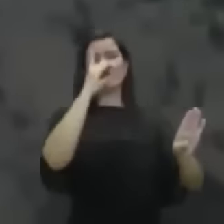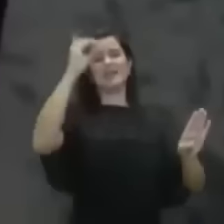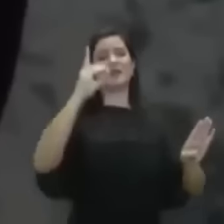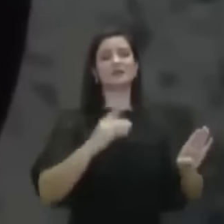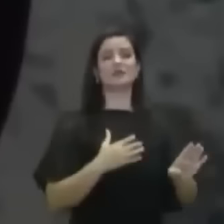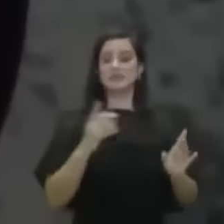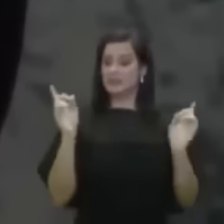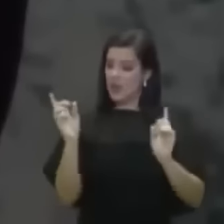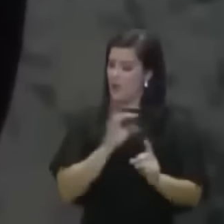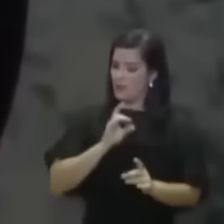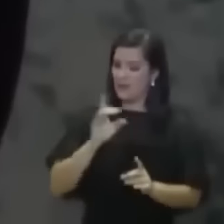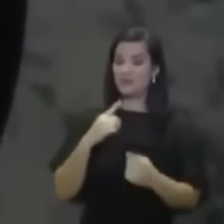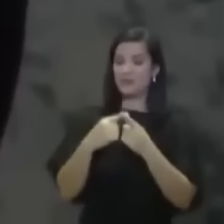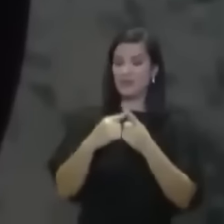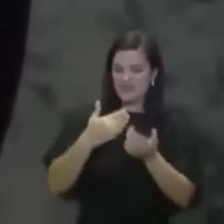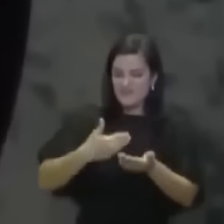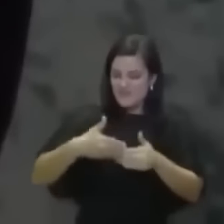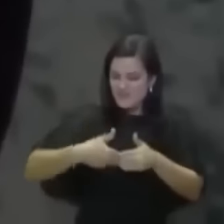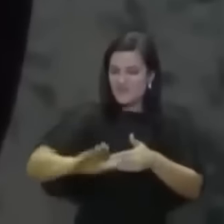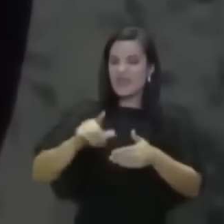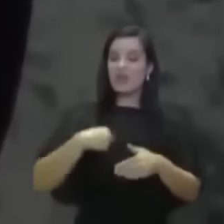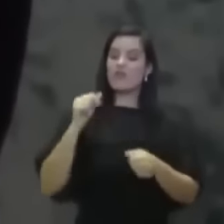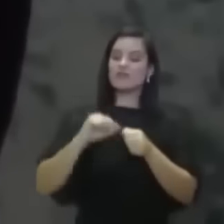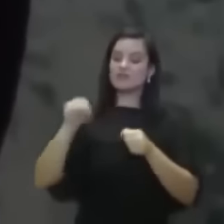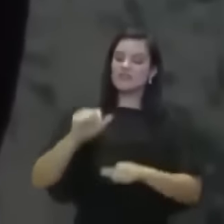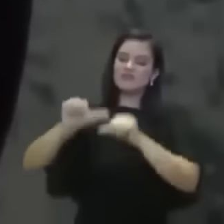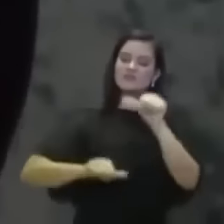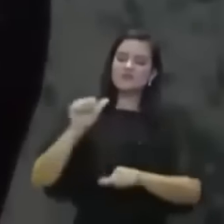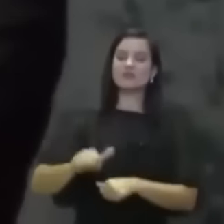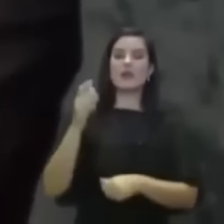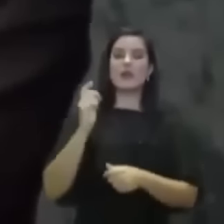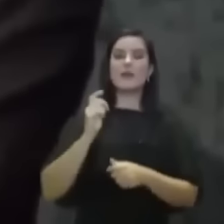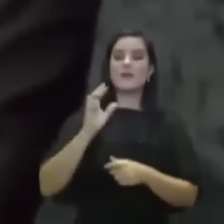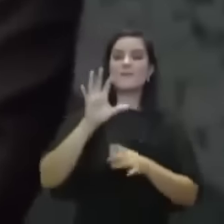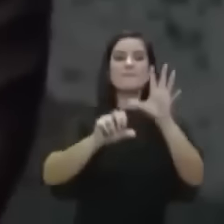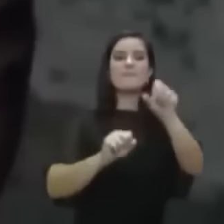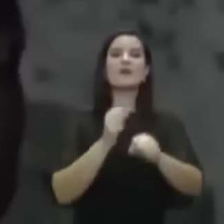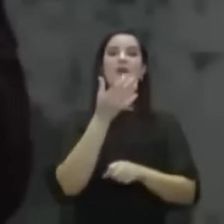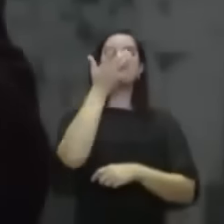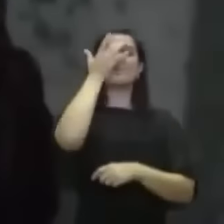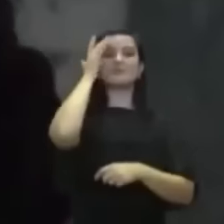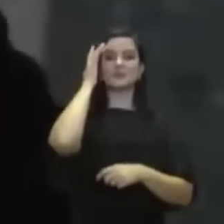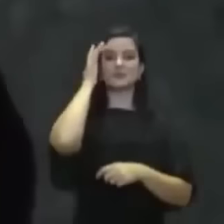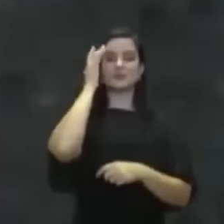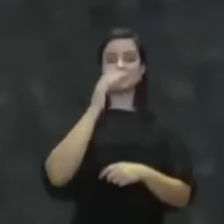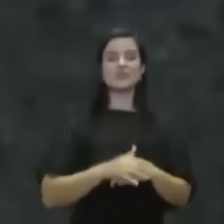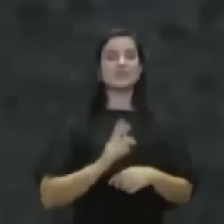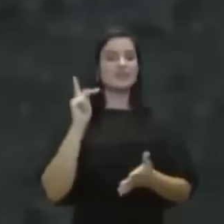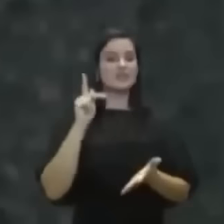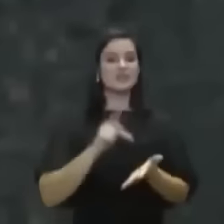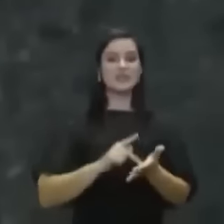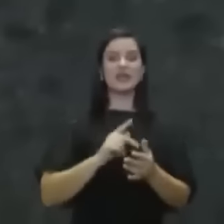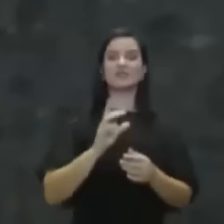para ele e disse: não temas, porque a partir de hoje eu farei de ti um pescador de homens. Naquele momento Pedro foi pescado pela rede da